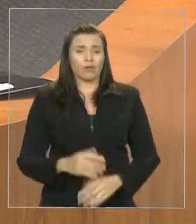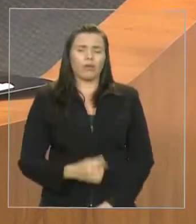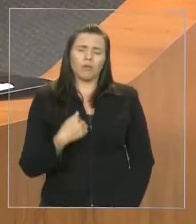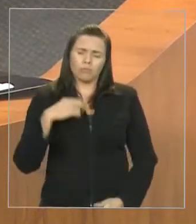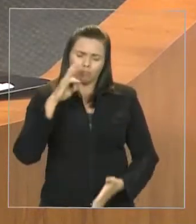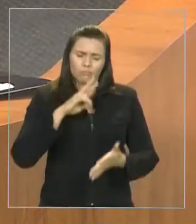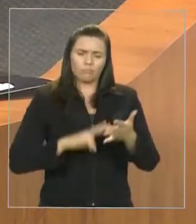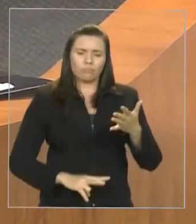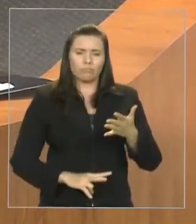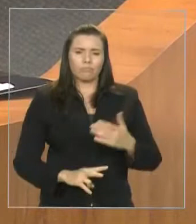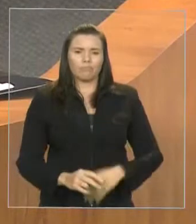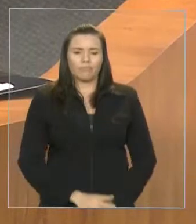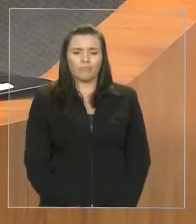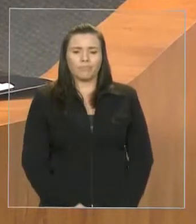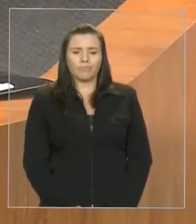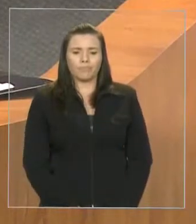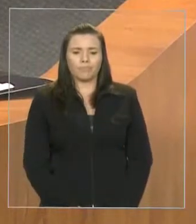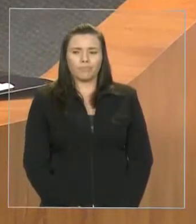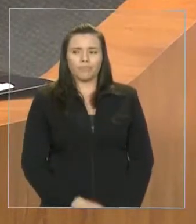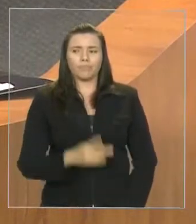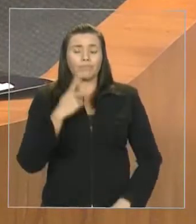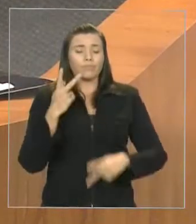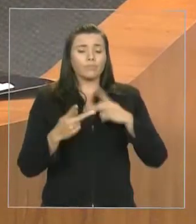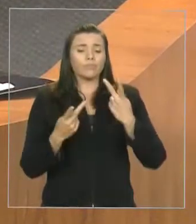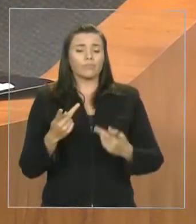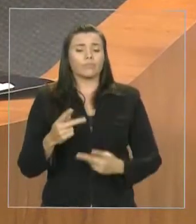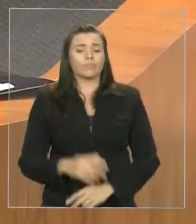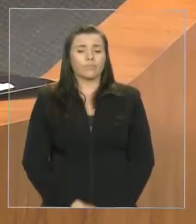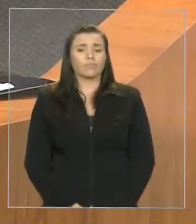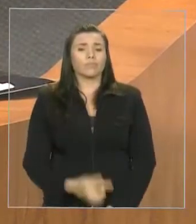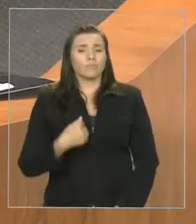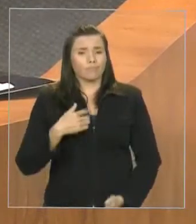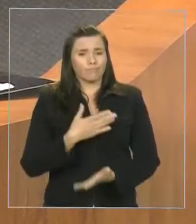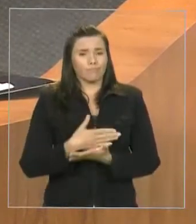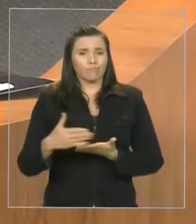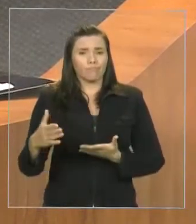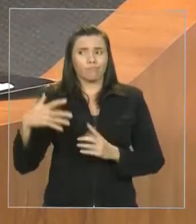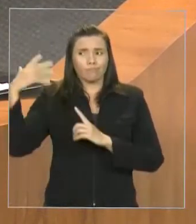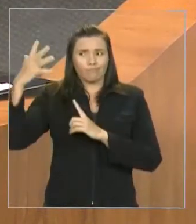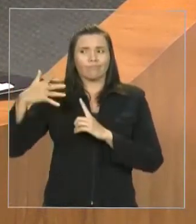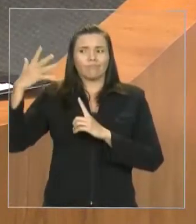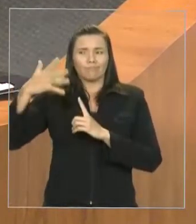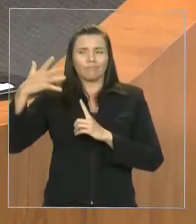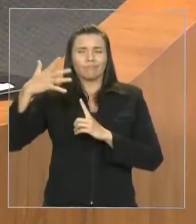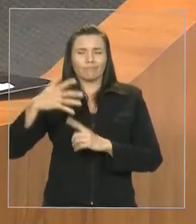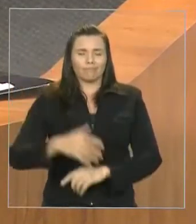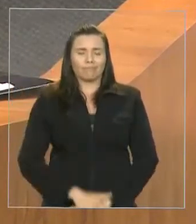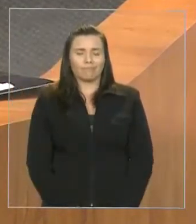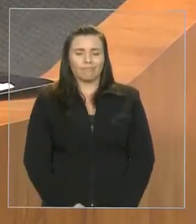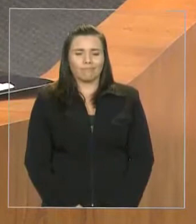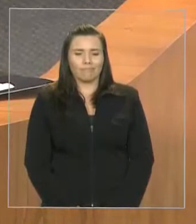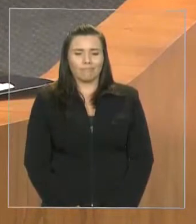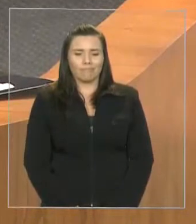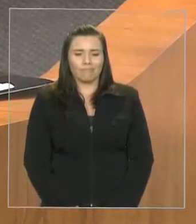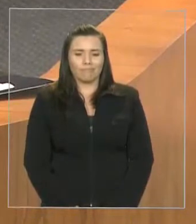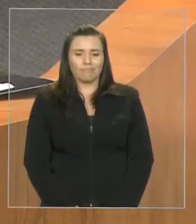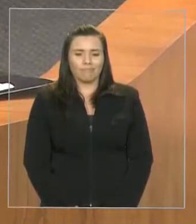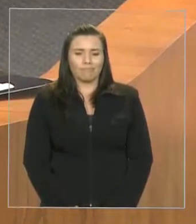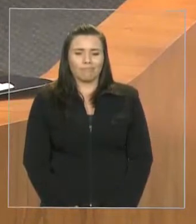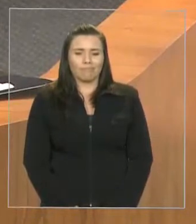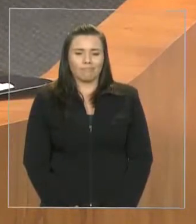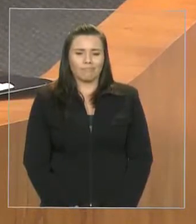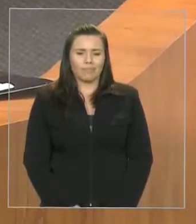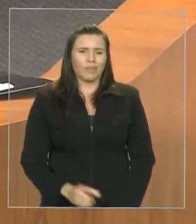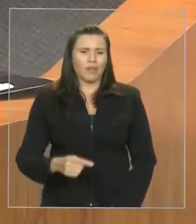vez, que inicio o meu pronunciamento no grande expediente de hoje. De tanto ver triunfar as nulidades, de tanto ver